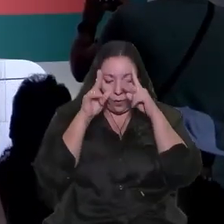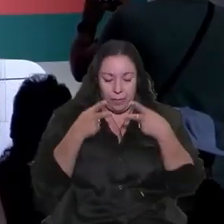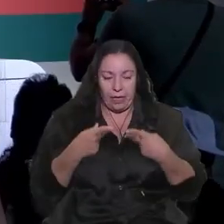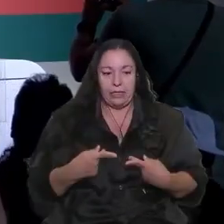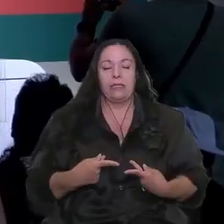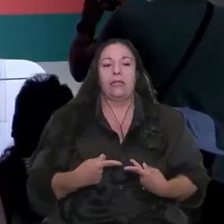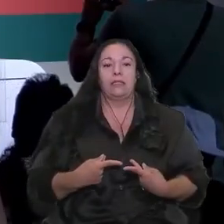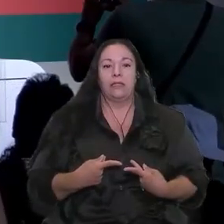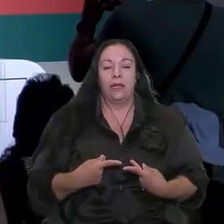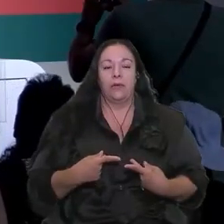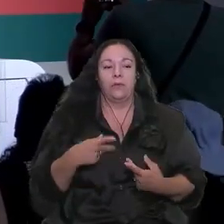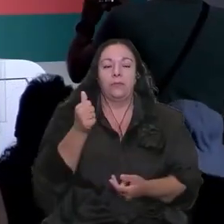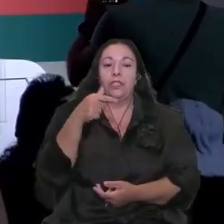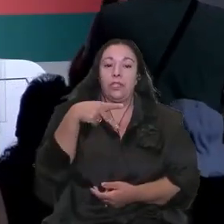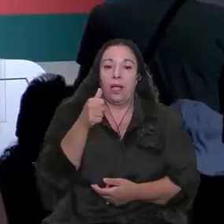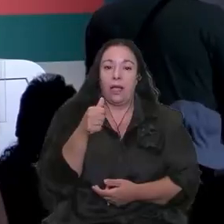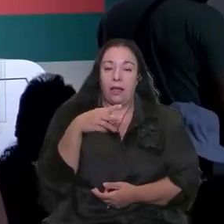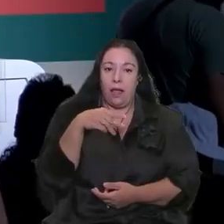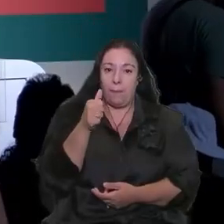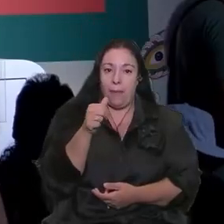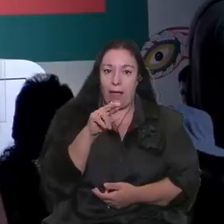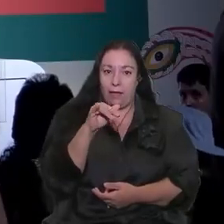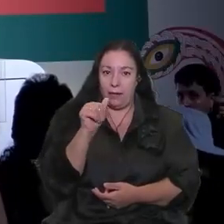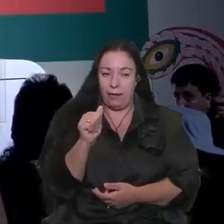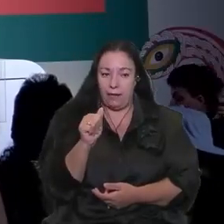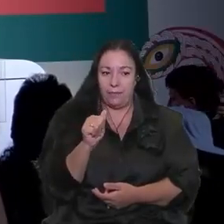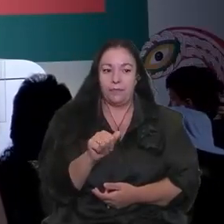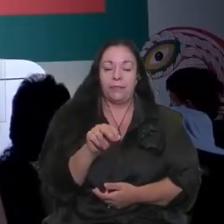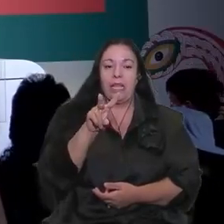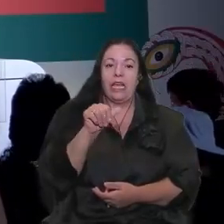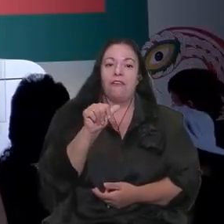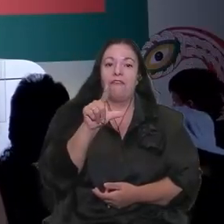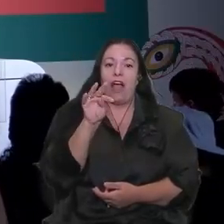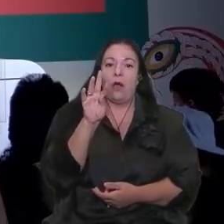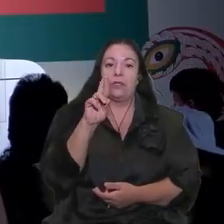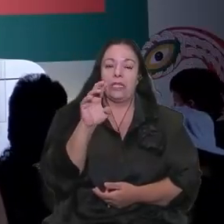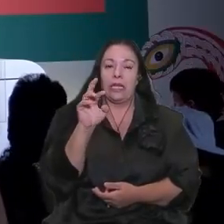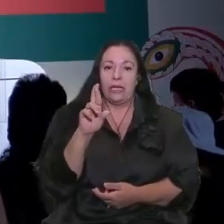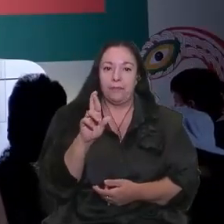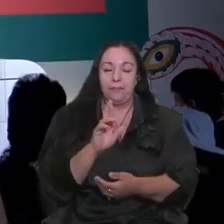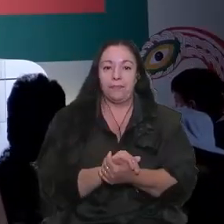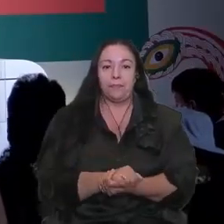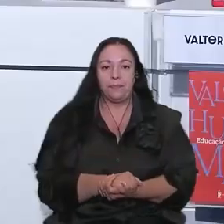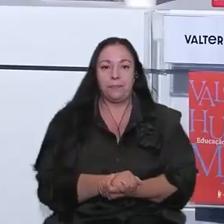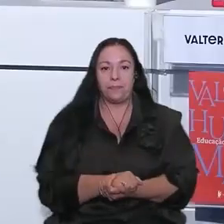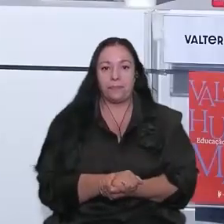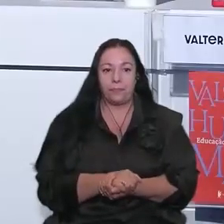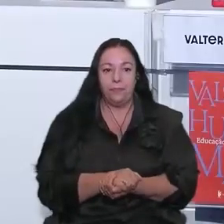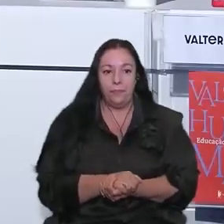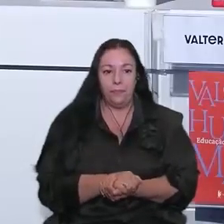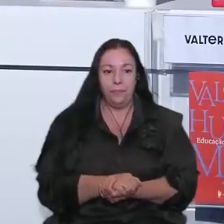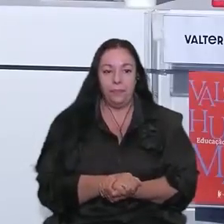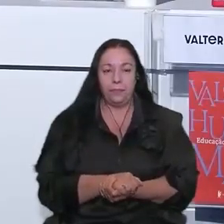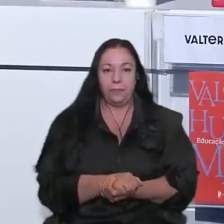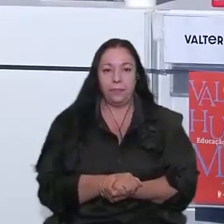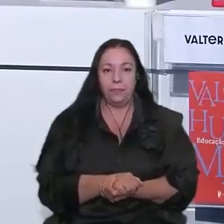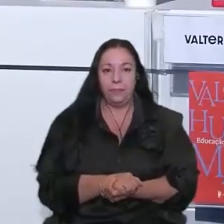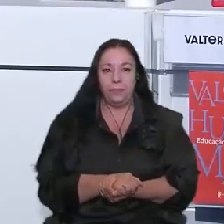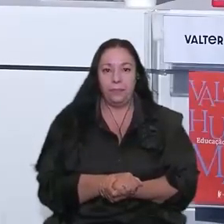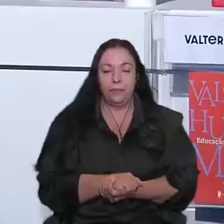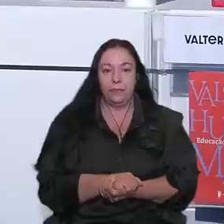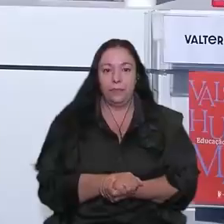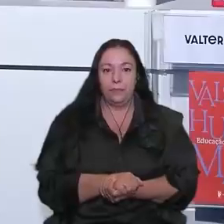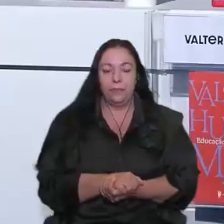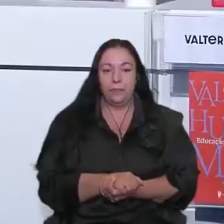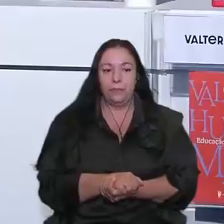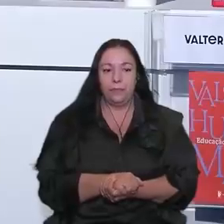né, camiseta de de Ana Maria botões de mangas Gonçalves curtas estampadas de e azul de claro e Walter branco. Ugumem. Usa óculos E, redondos de aro preto e leva no pescoço o crachá dos diria